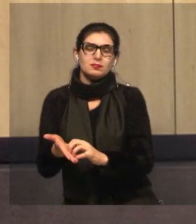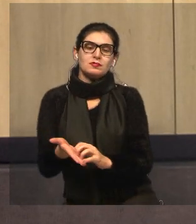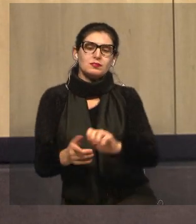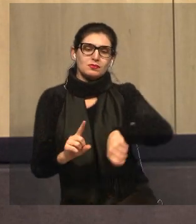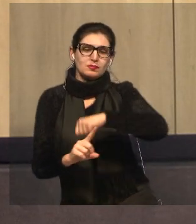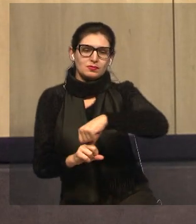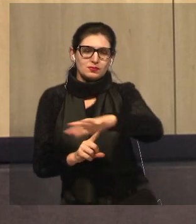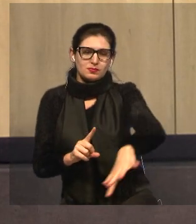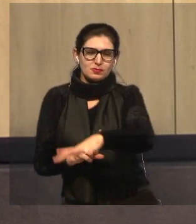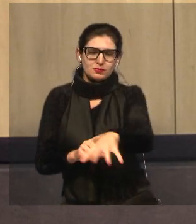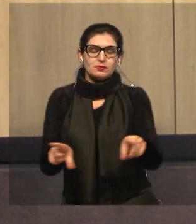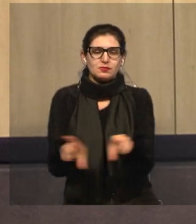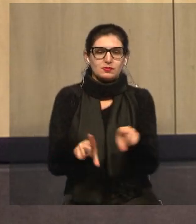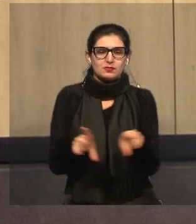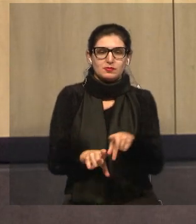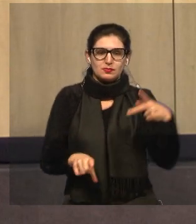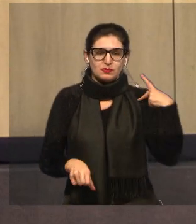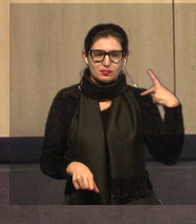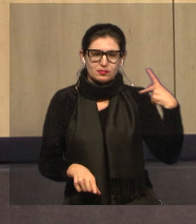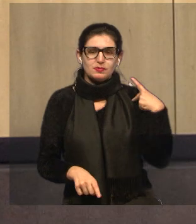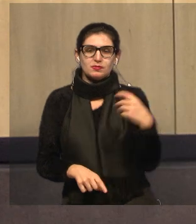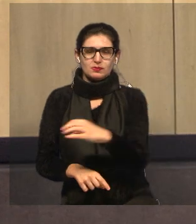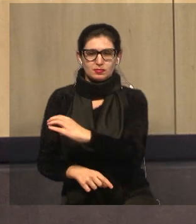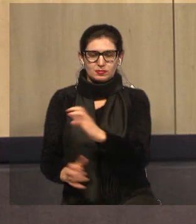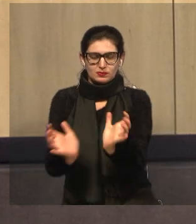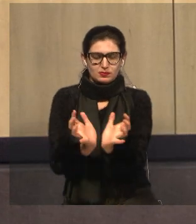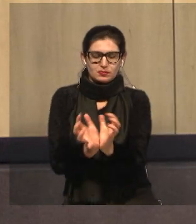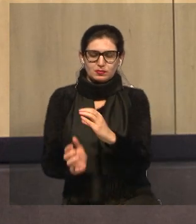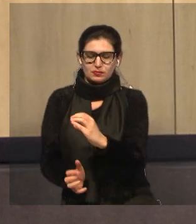Social, à promotora, o CMDCA,